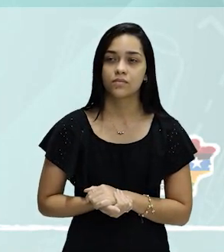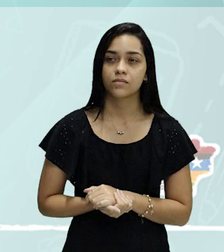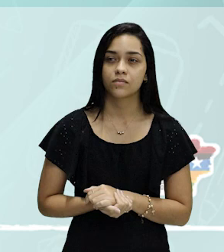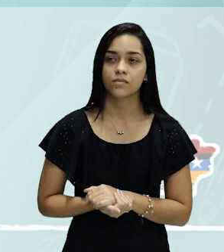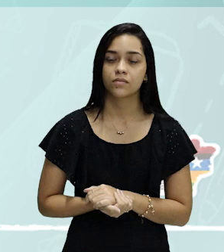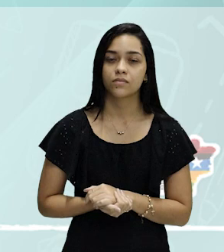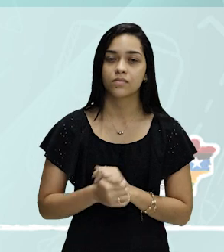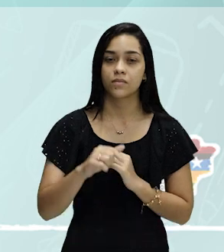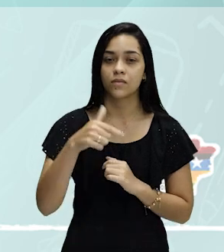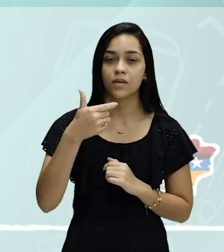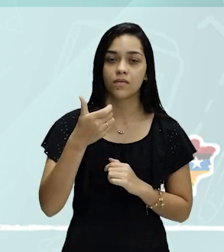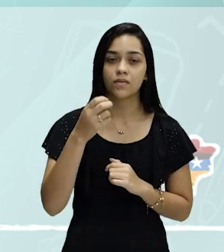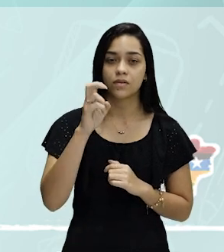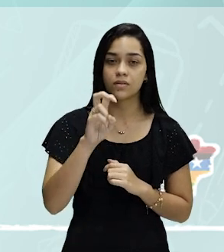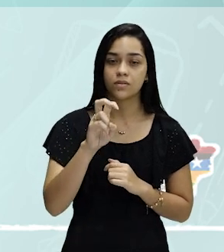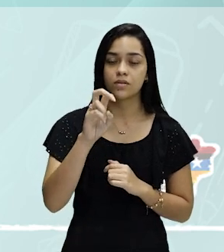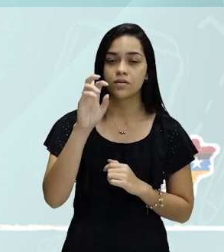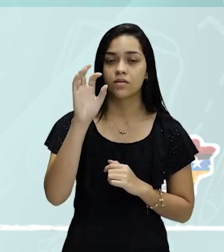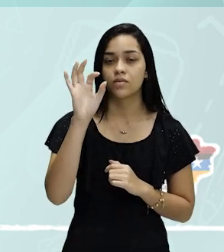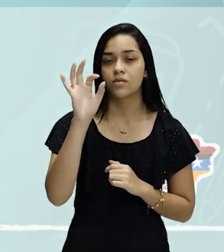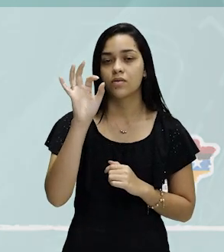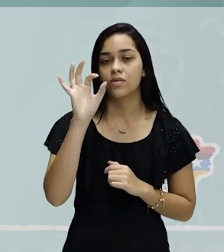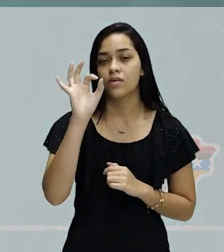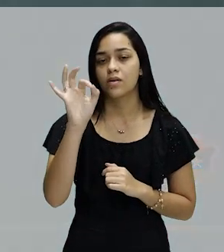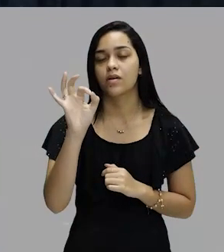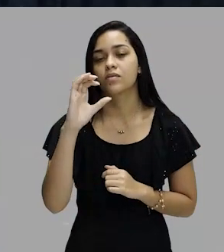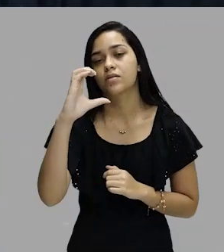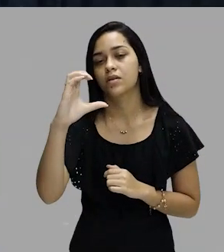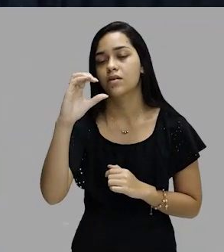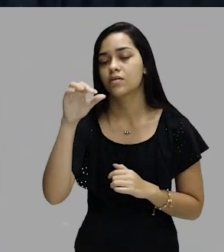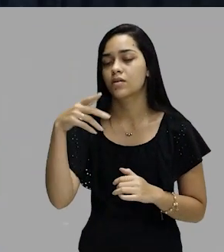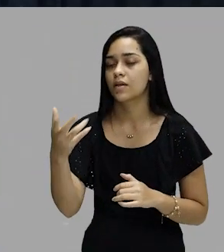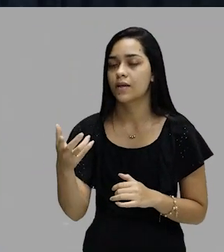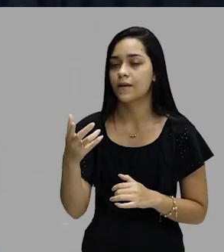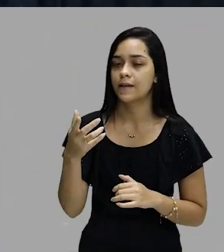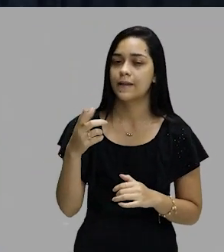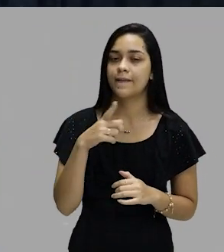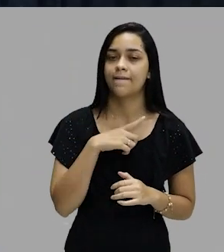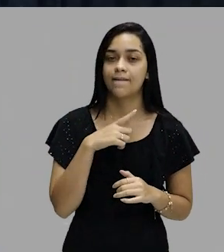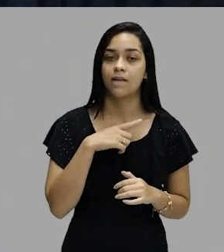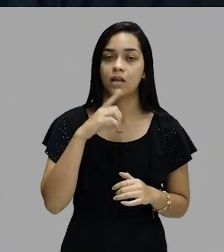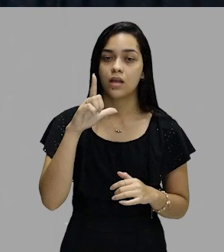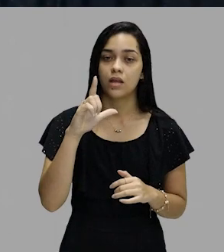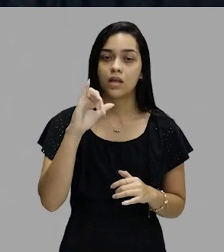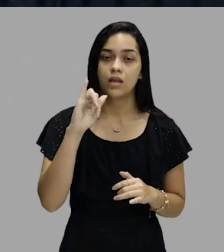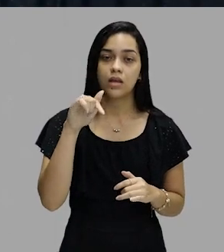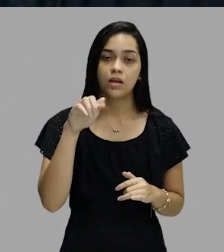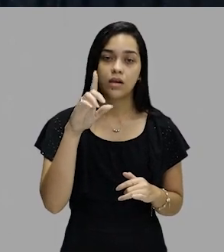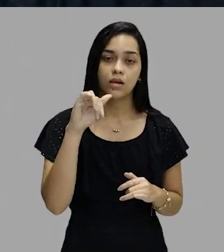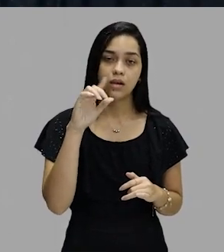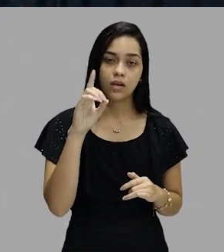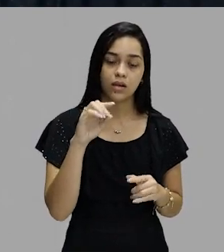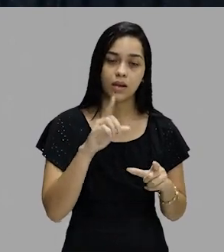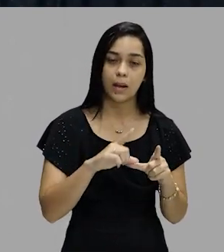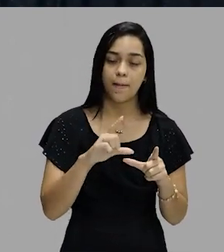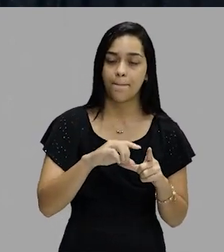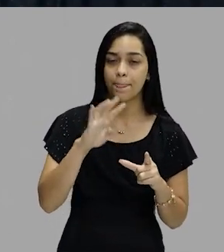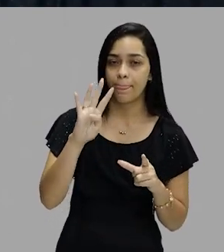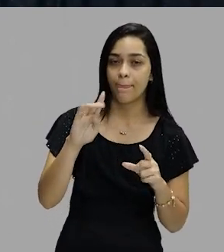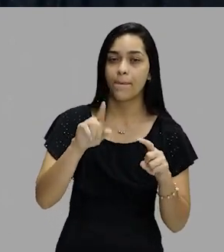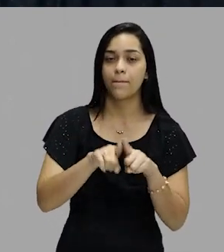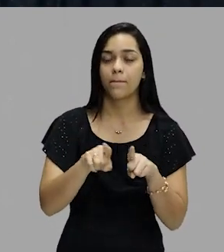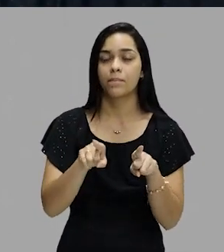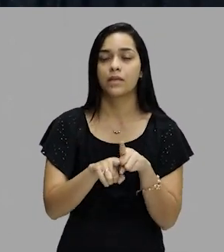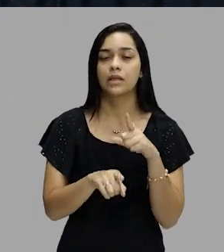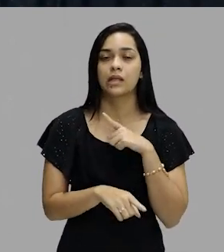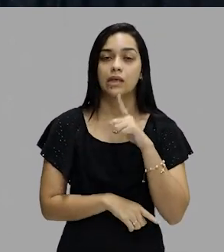a 25 graus Celsius, a substância A ela estará no estado líquido, a B no estado sólido e a C no